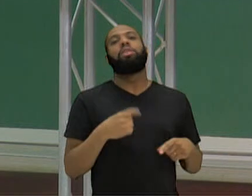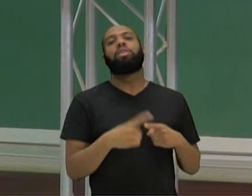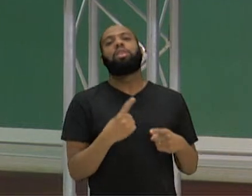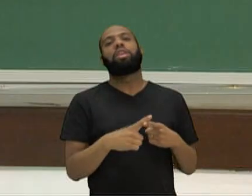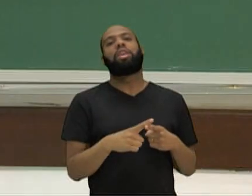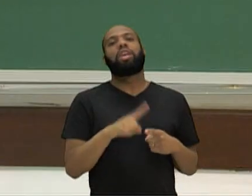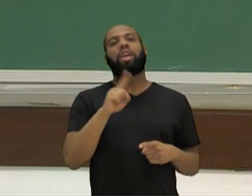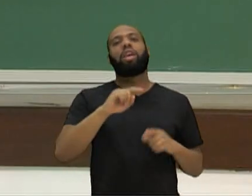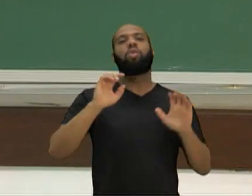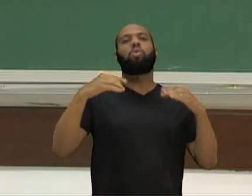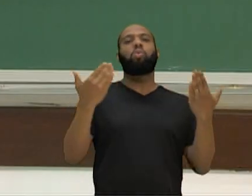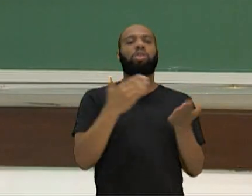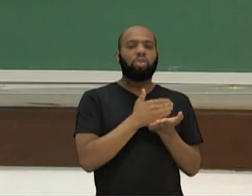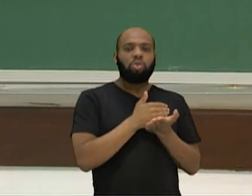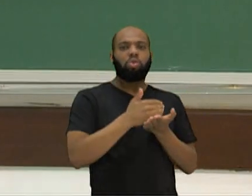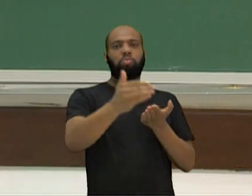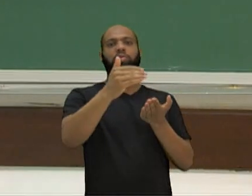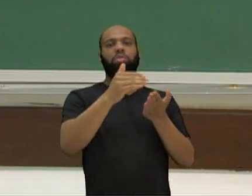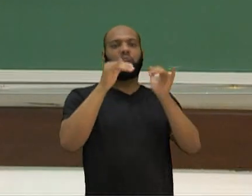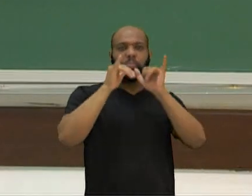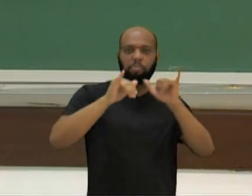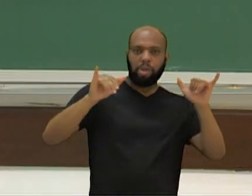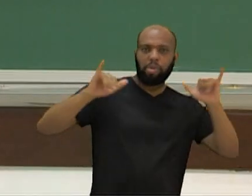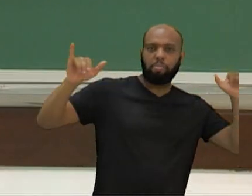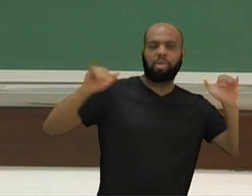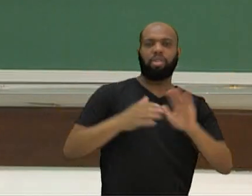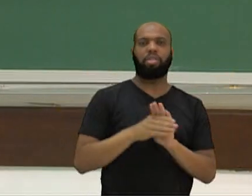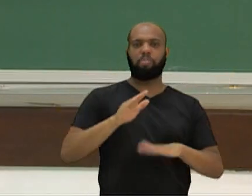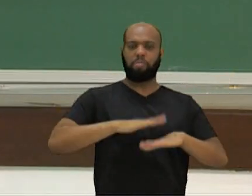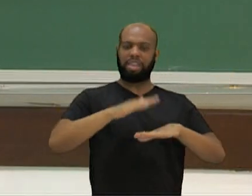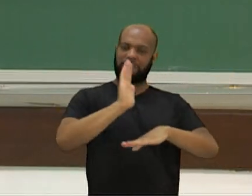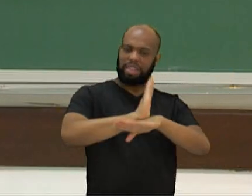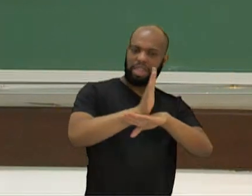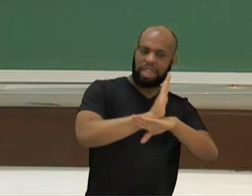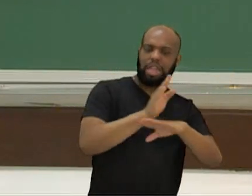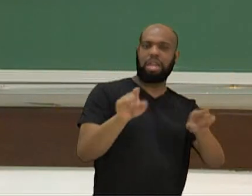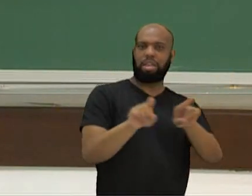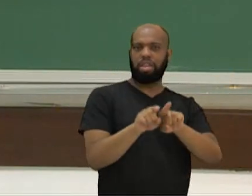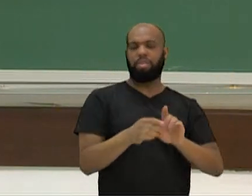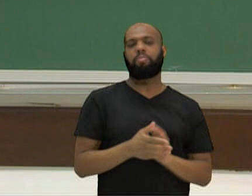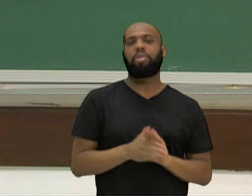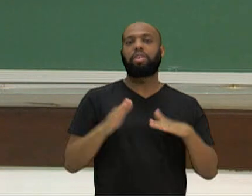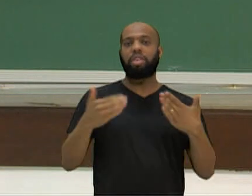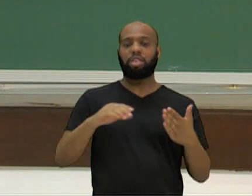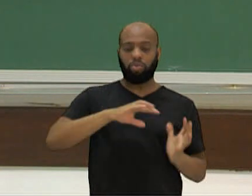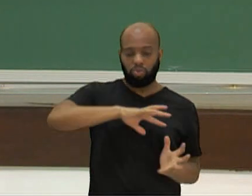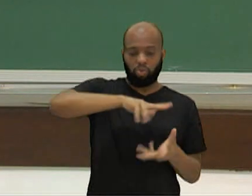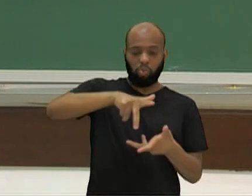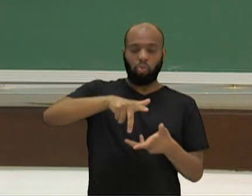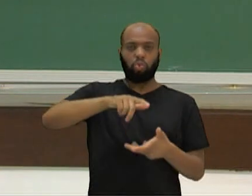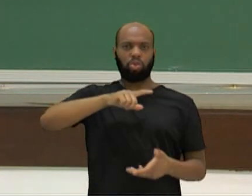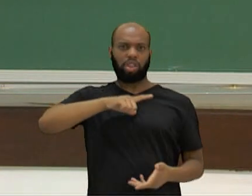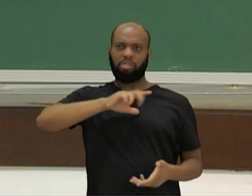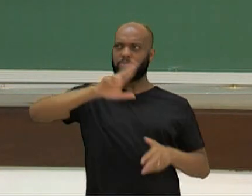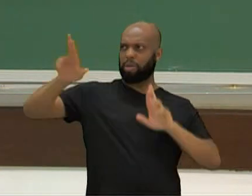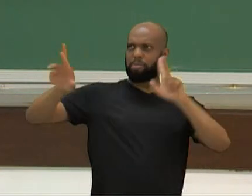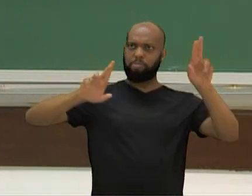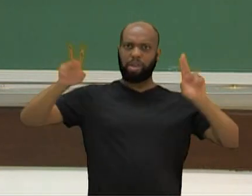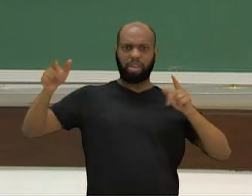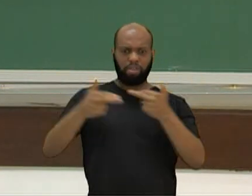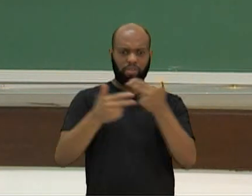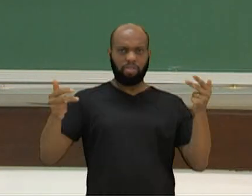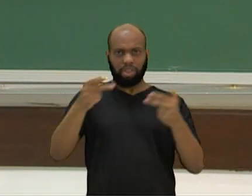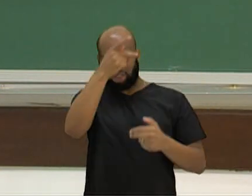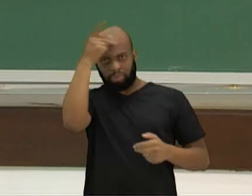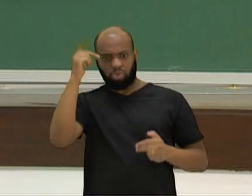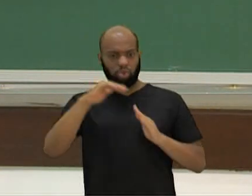porque foi quando começou essa mídia mais forte, assim, né, cinema e tal. Então, o mundo acontecendo várias coisas e as